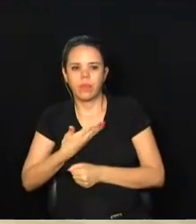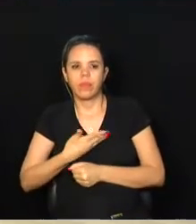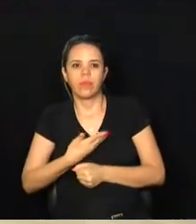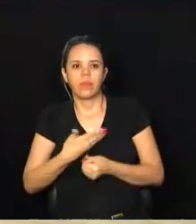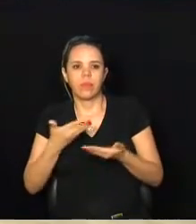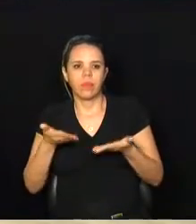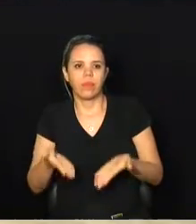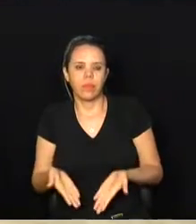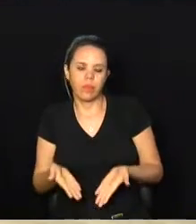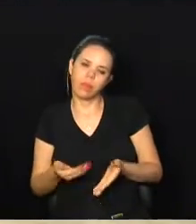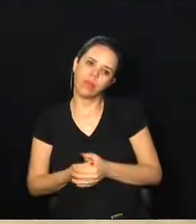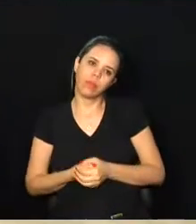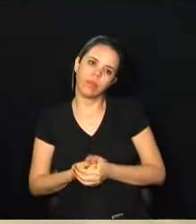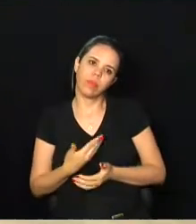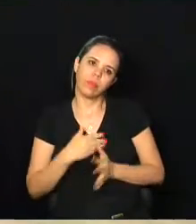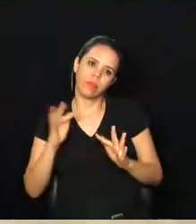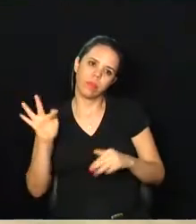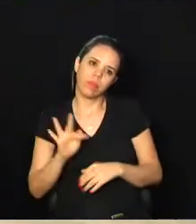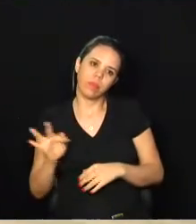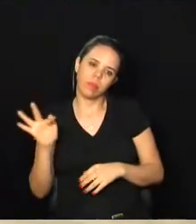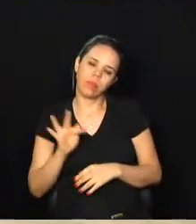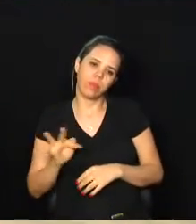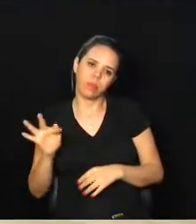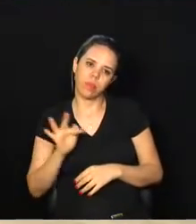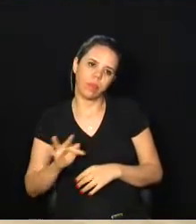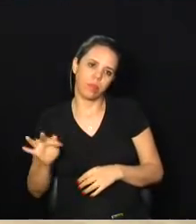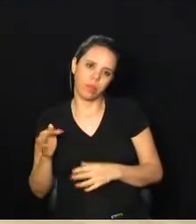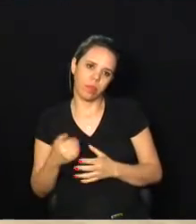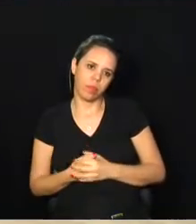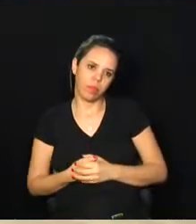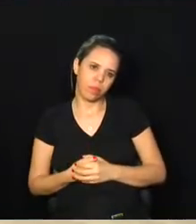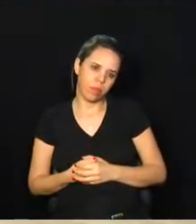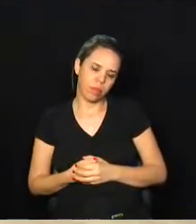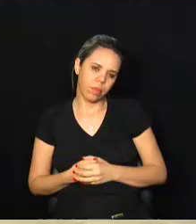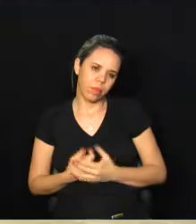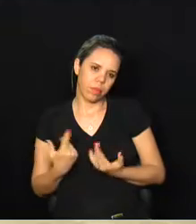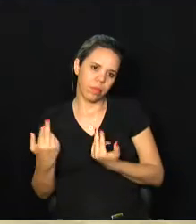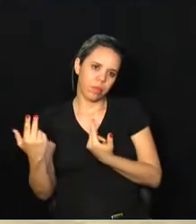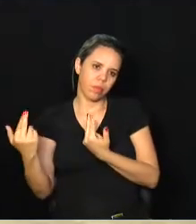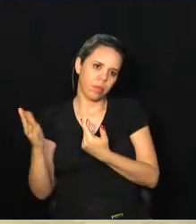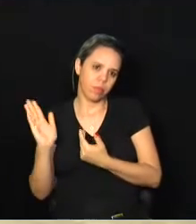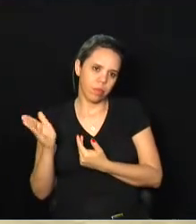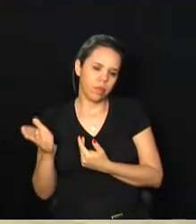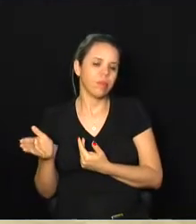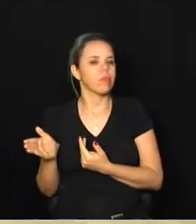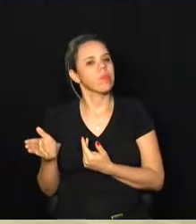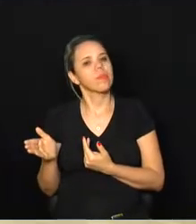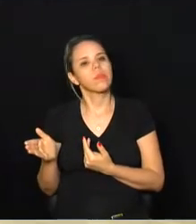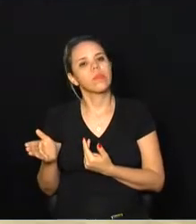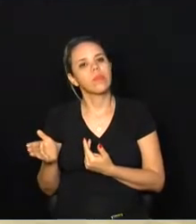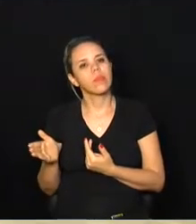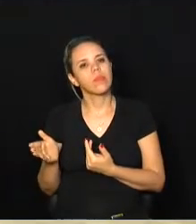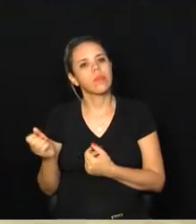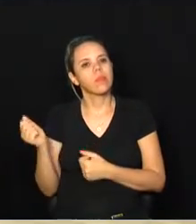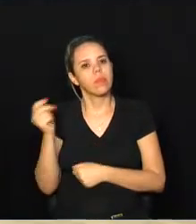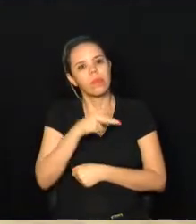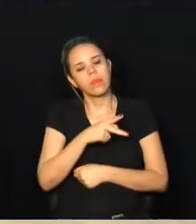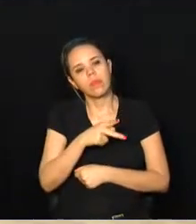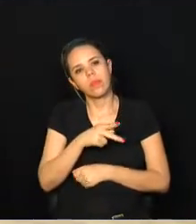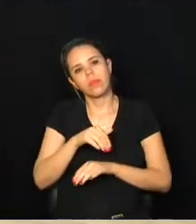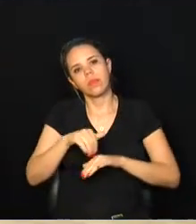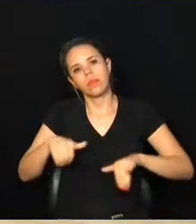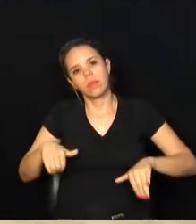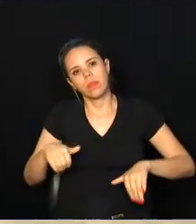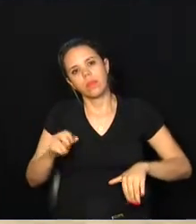aqui, colegas de faculdade que estão aí, como eu aí já foram aposentados aí,